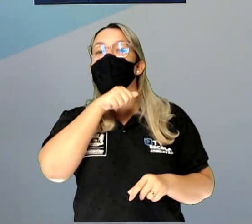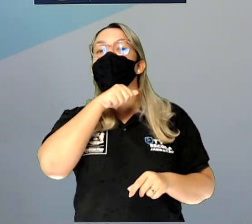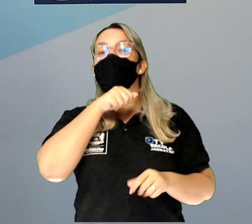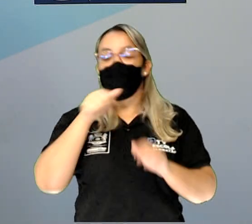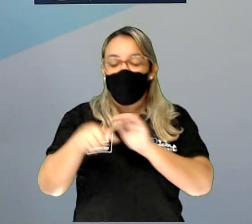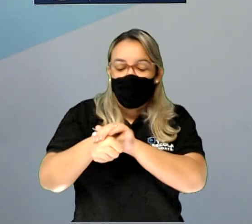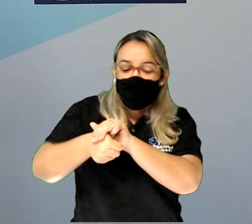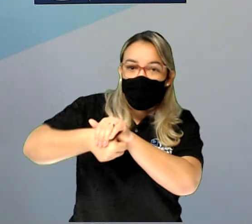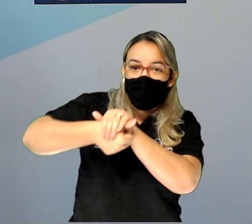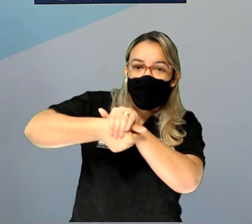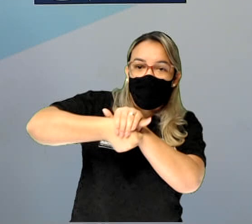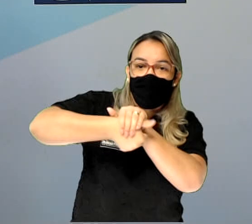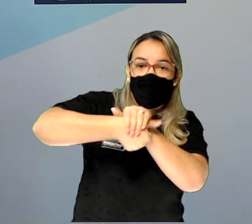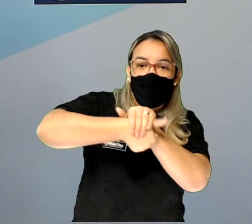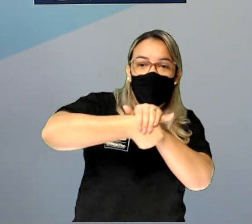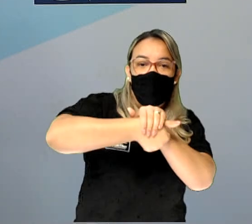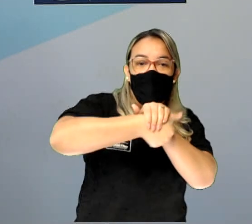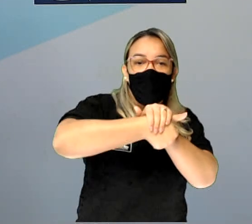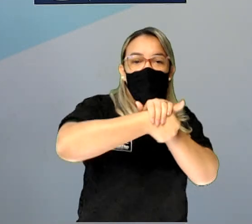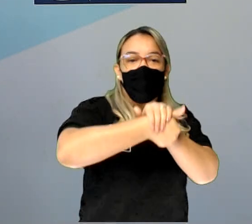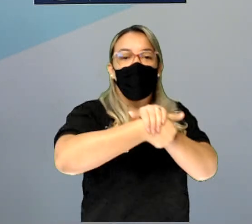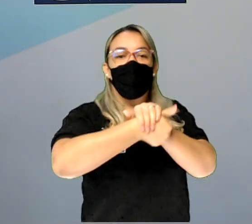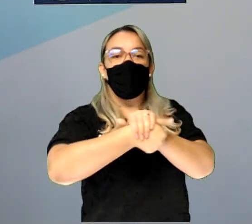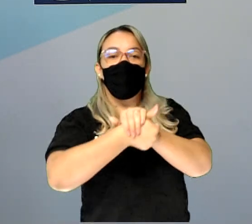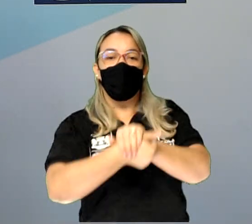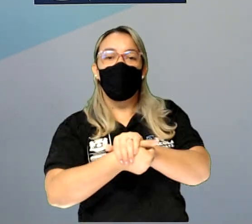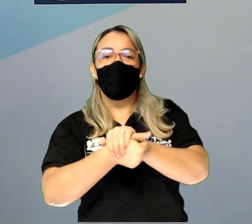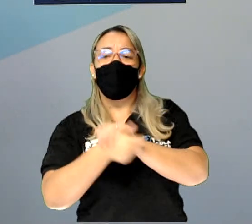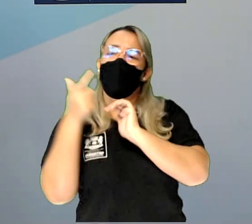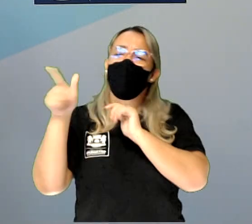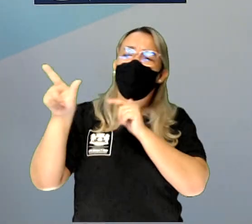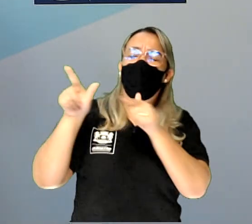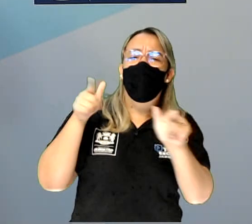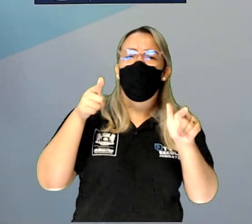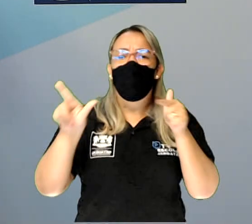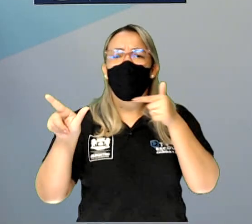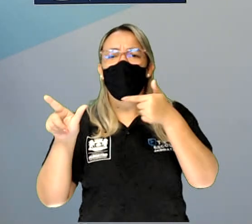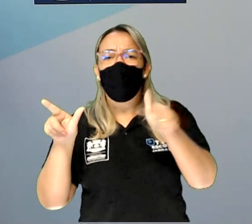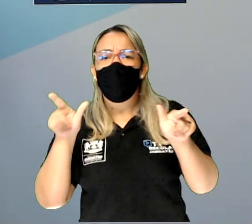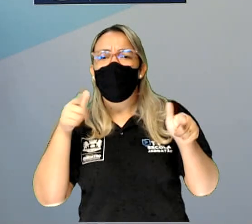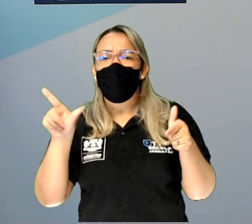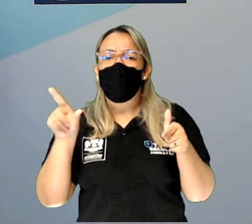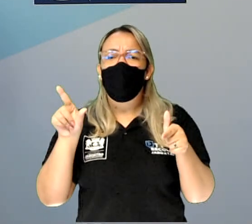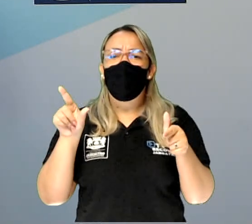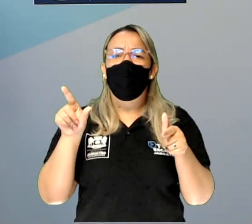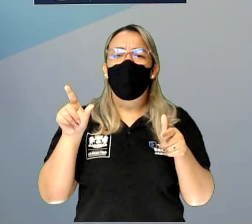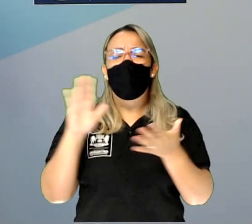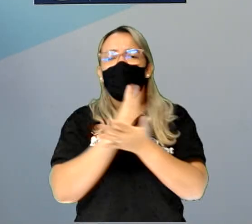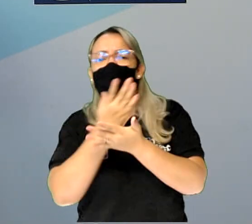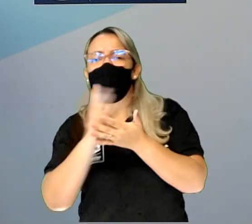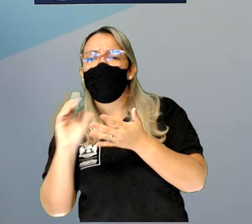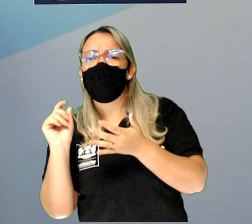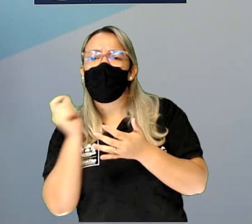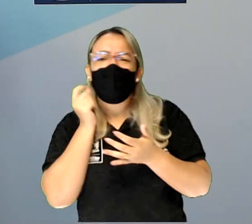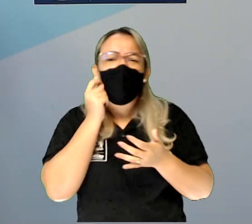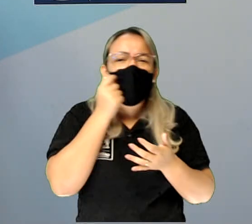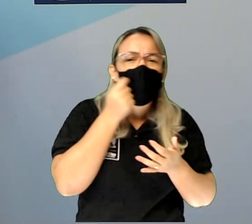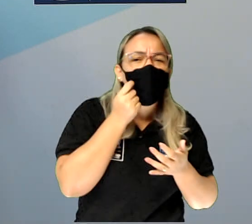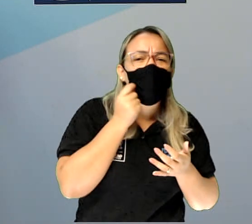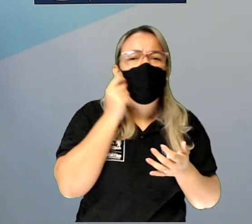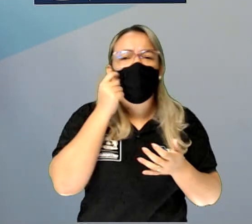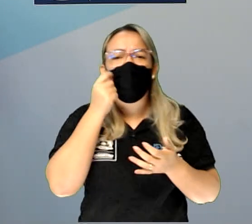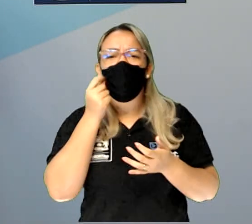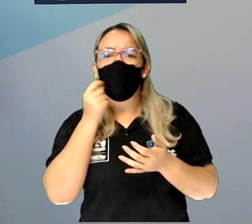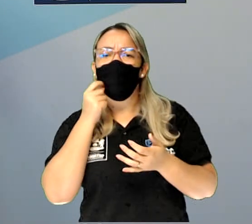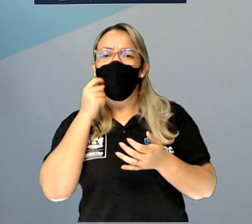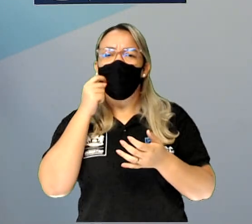tartaruga, do esquilo, não é? E de outros animais, alguns roedores que adoram esconder sementes.